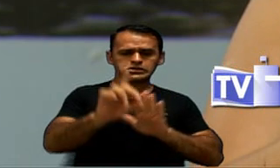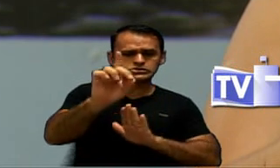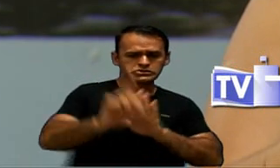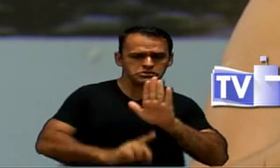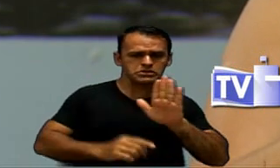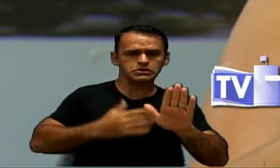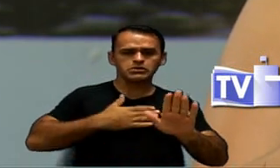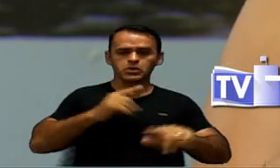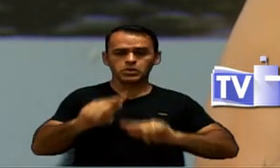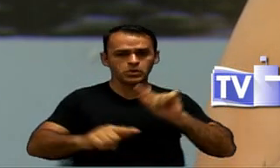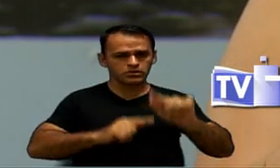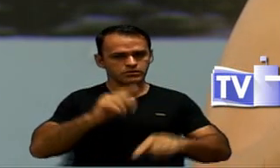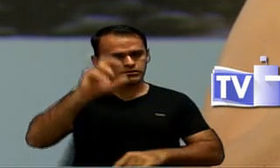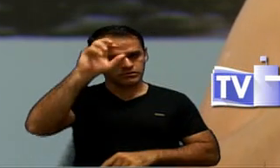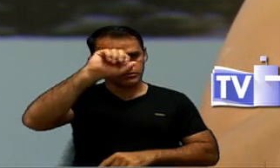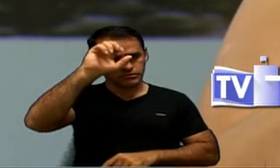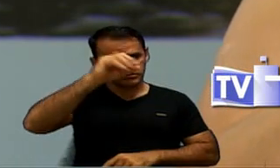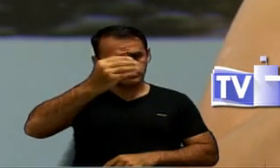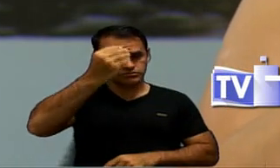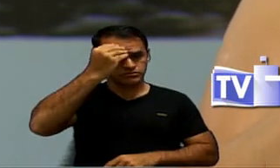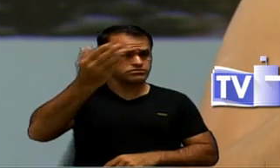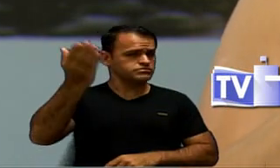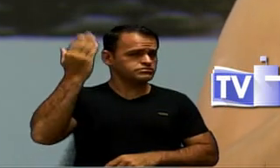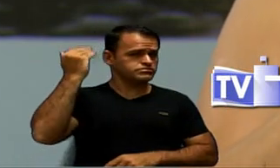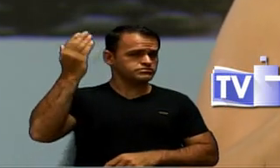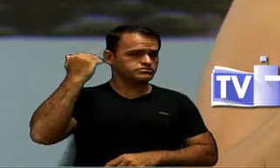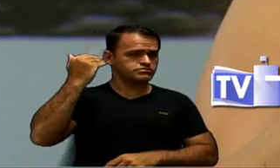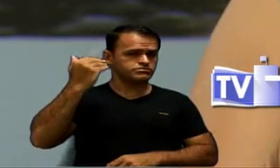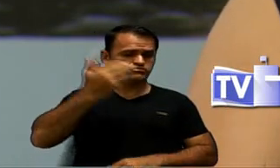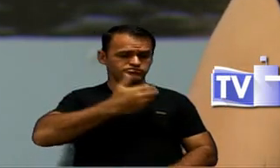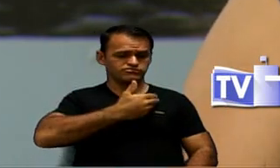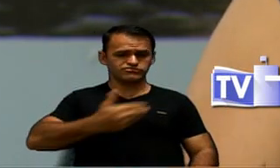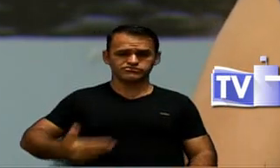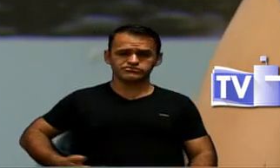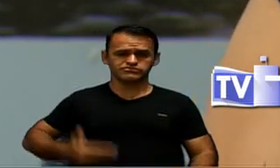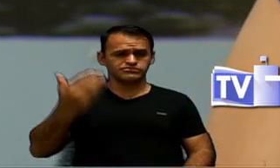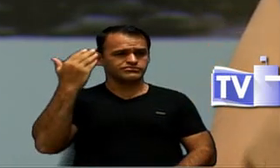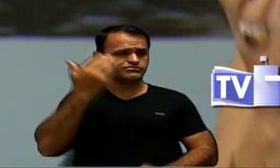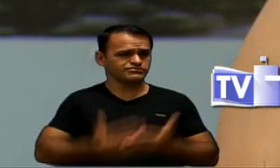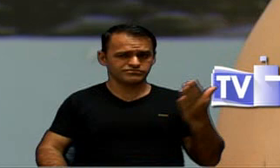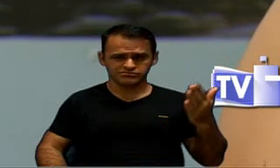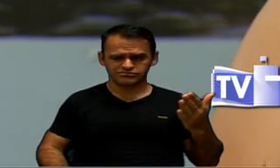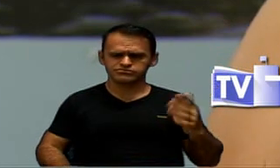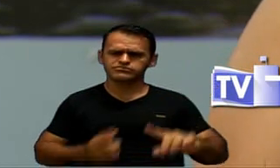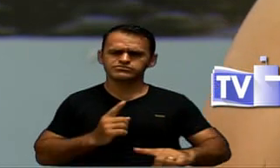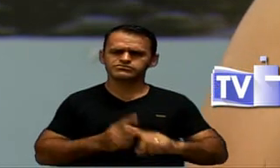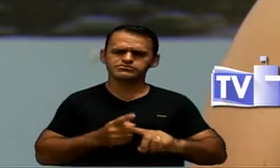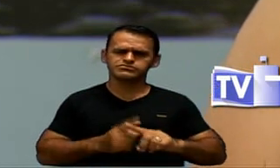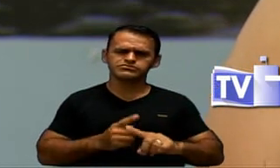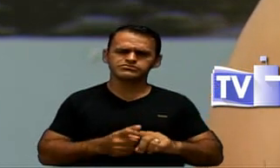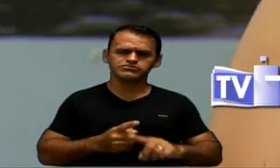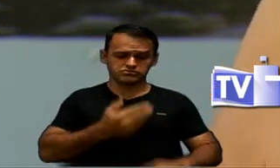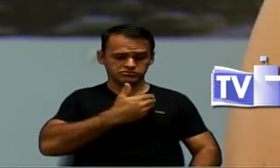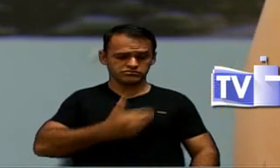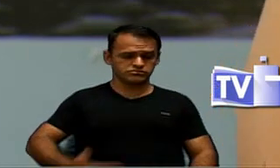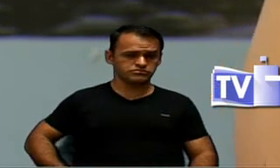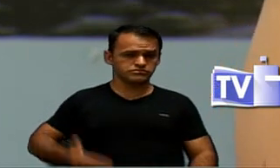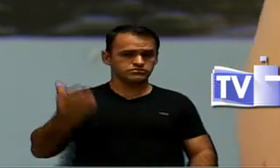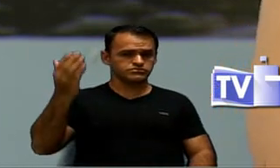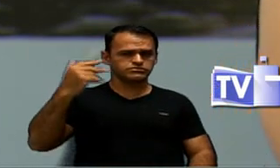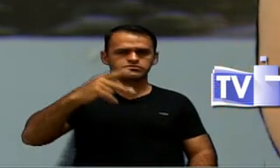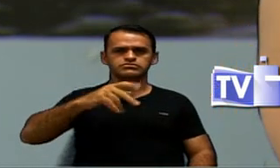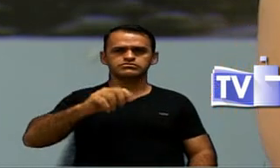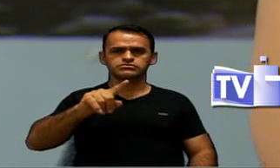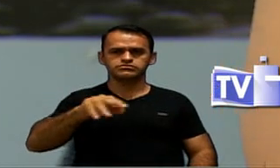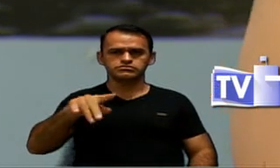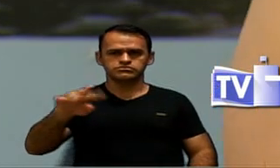no governo Panúzio por uma questão tão banal, porque eles achavam que, como era um projeto